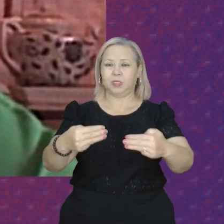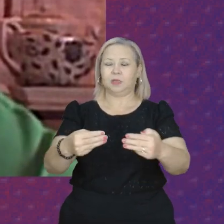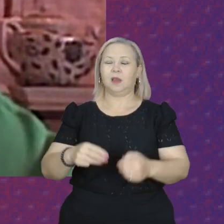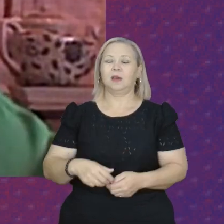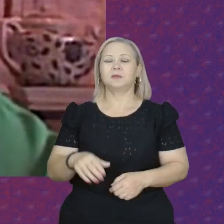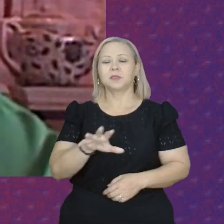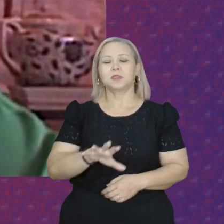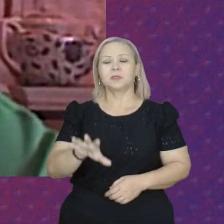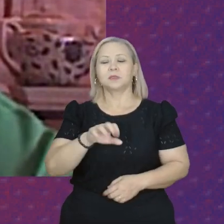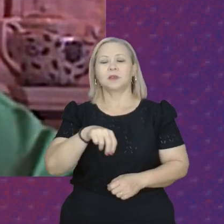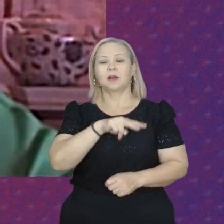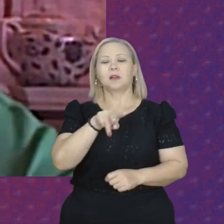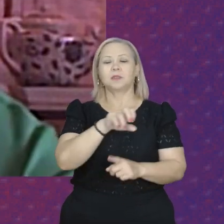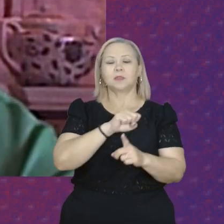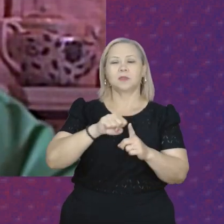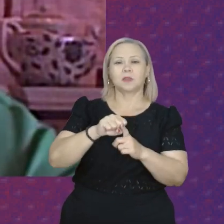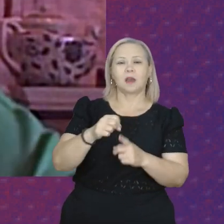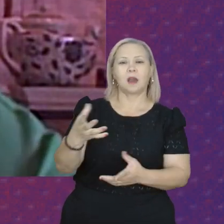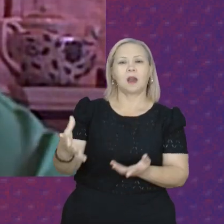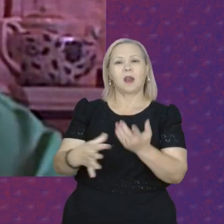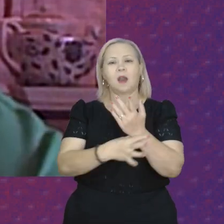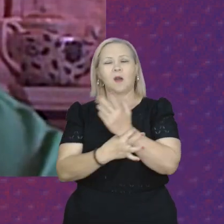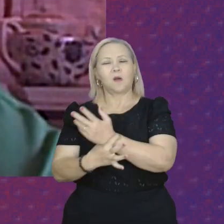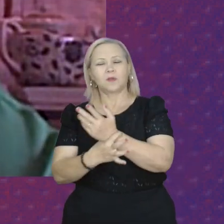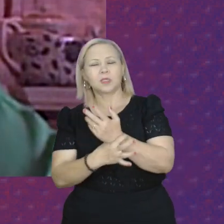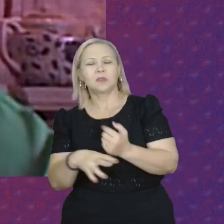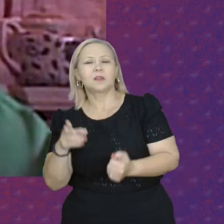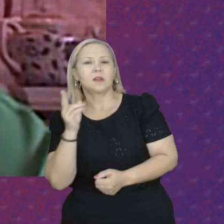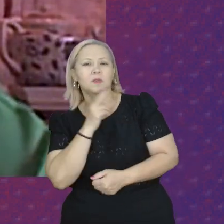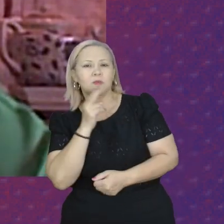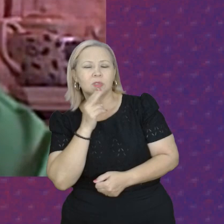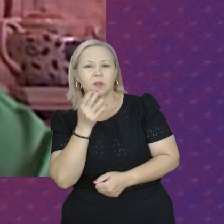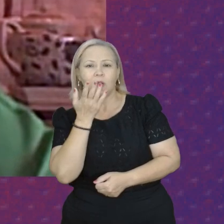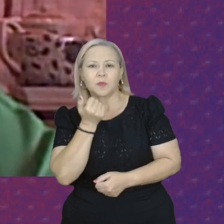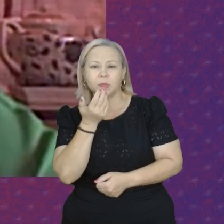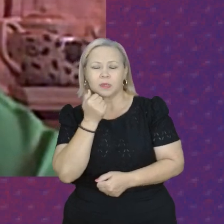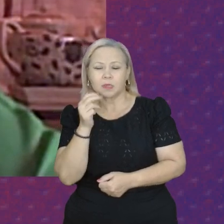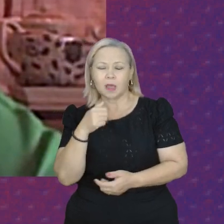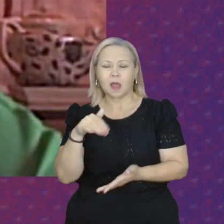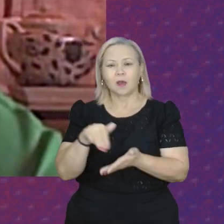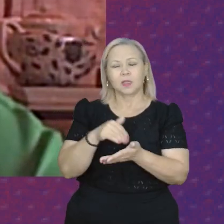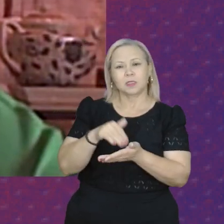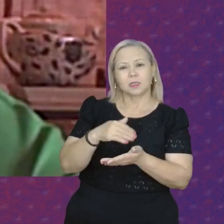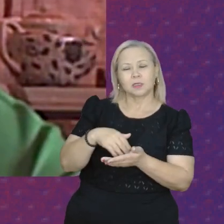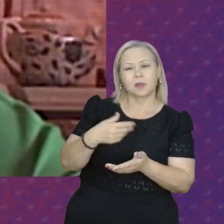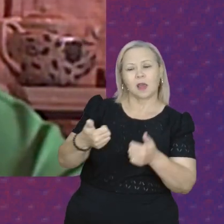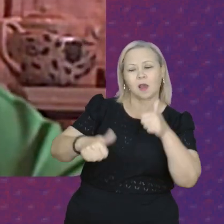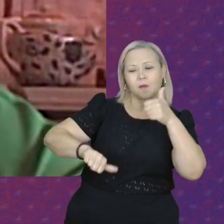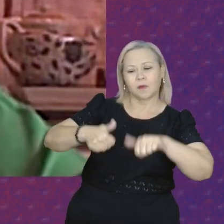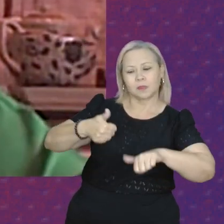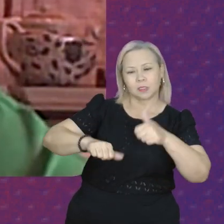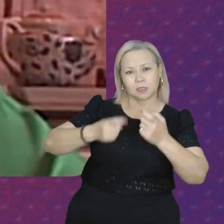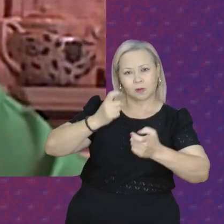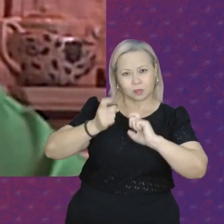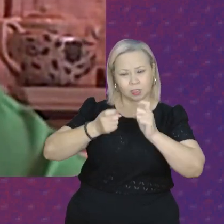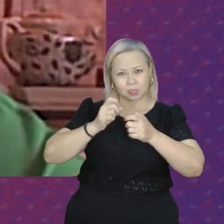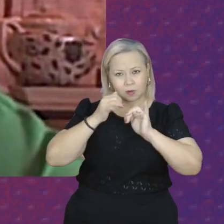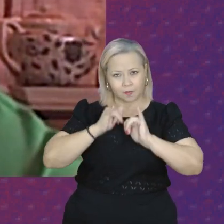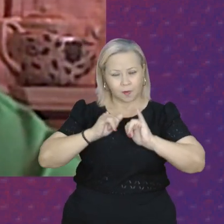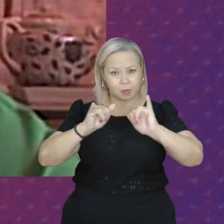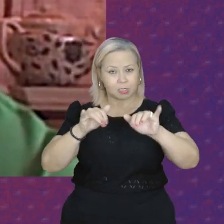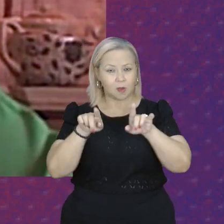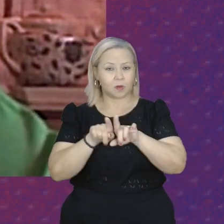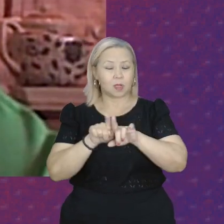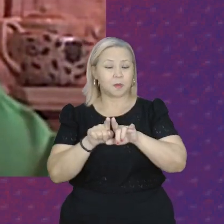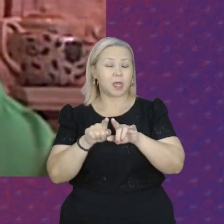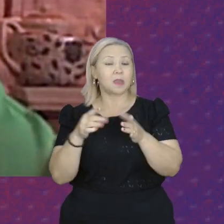assistência social, da segurança alimentar e nutricional, uma secretaria de avaliação e gestão da informação, e também, né,